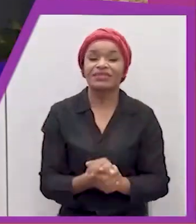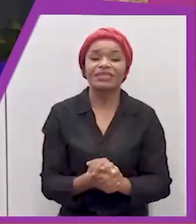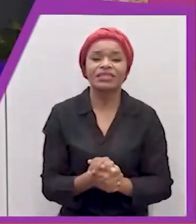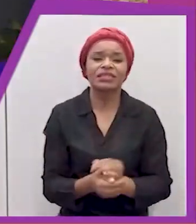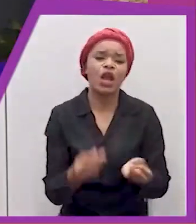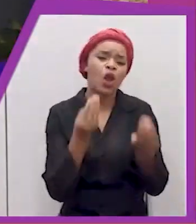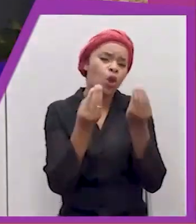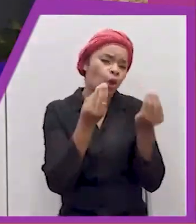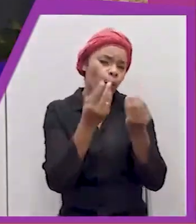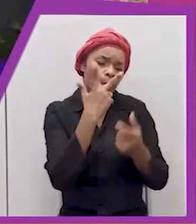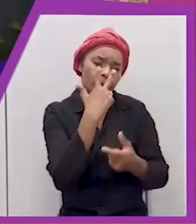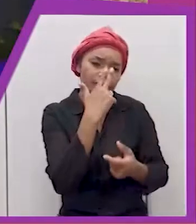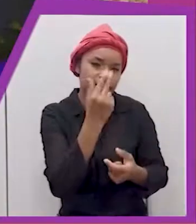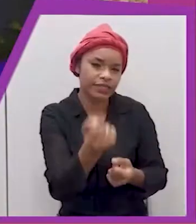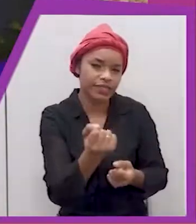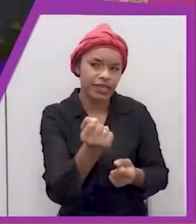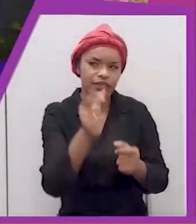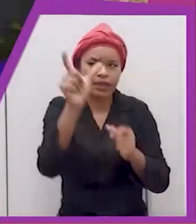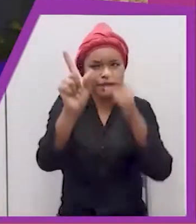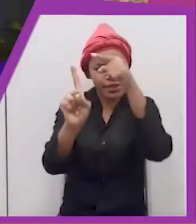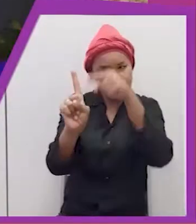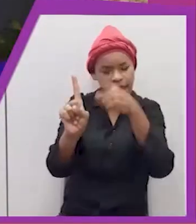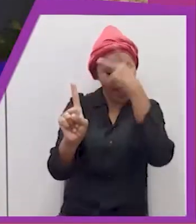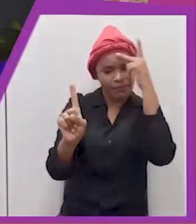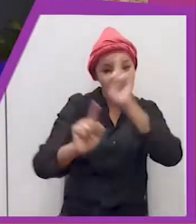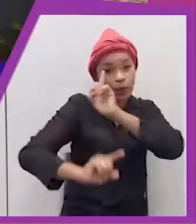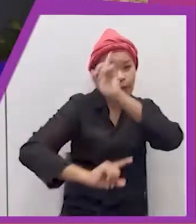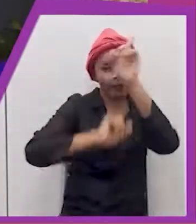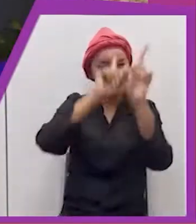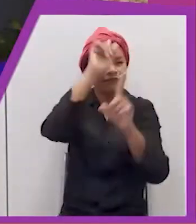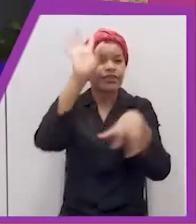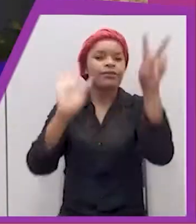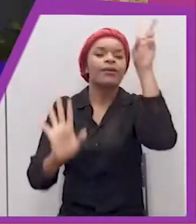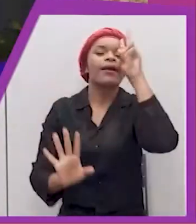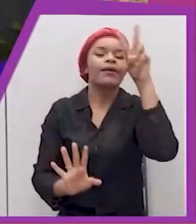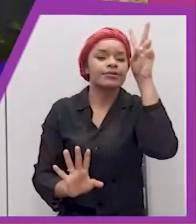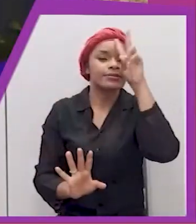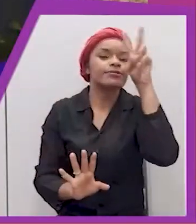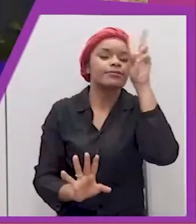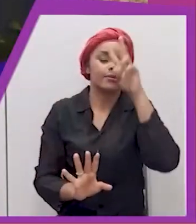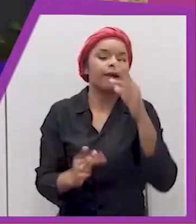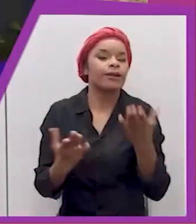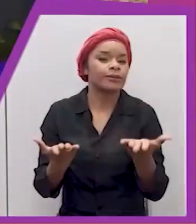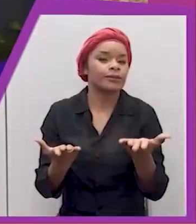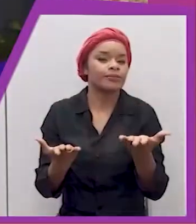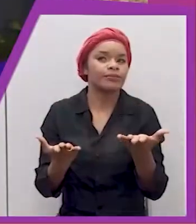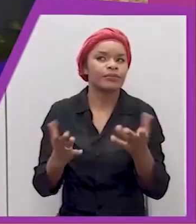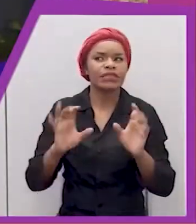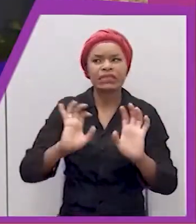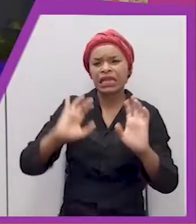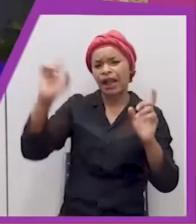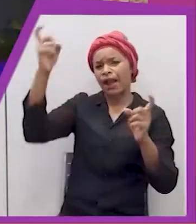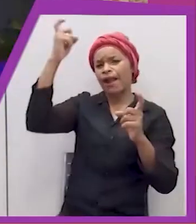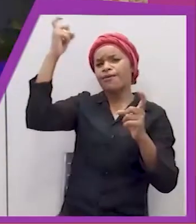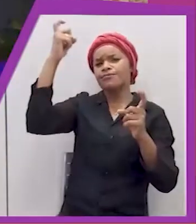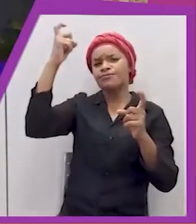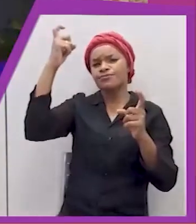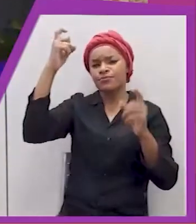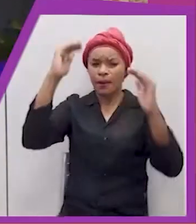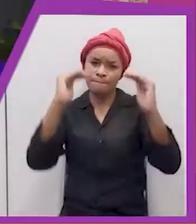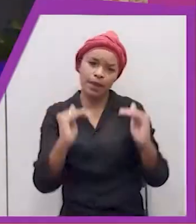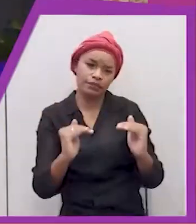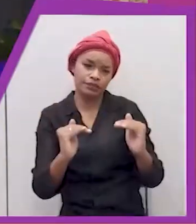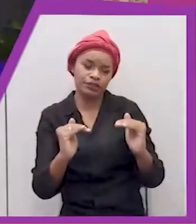que é o autor desses dois livros será que é alto o baixinho será